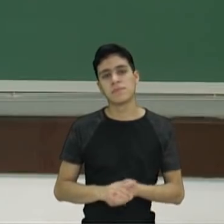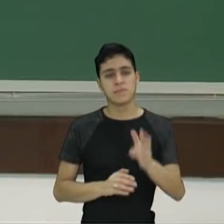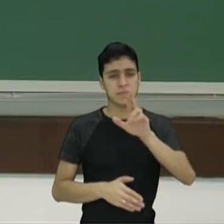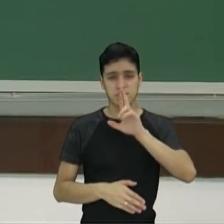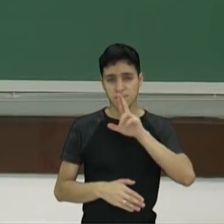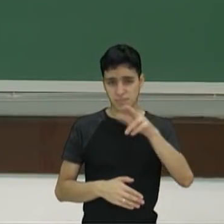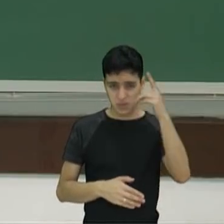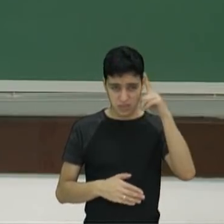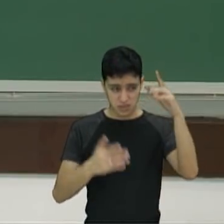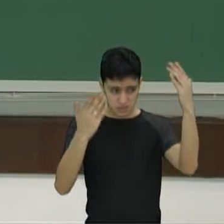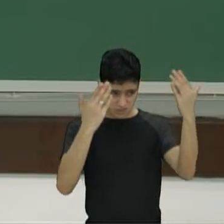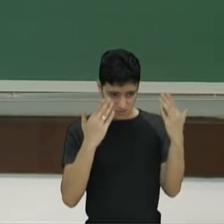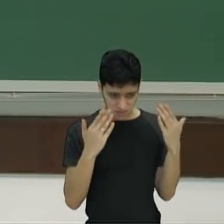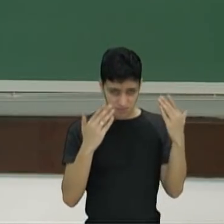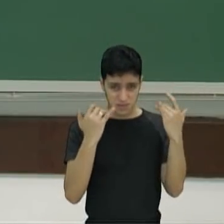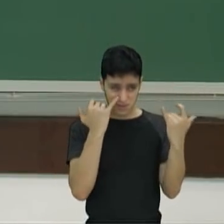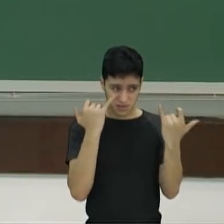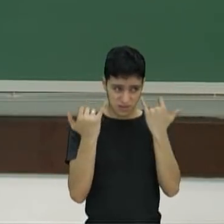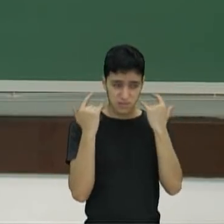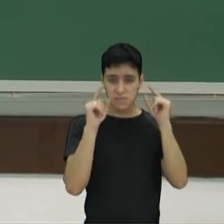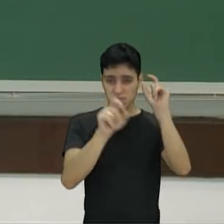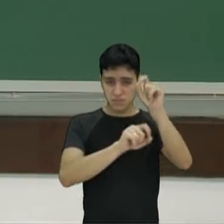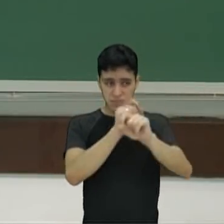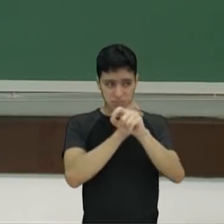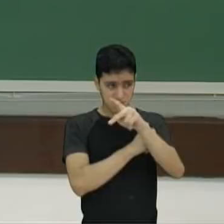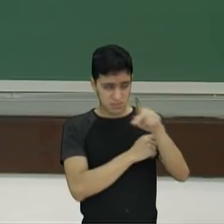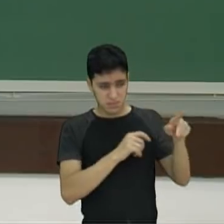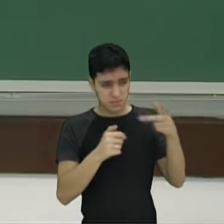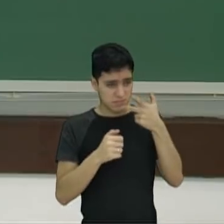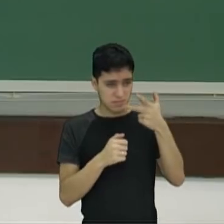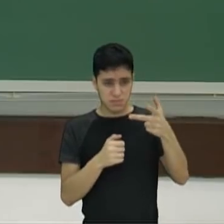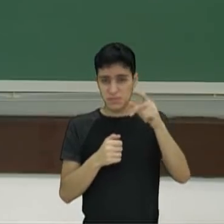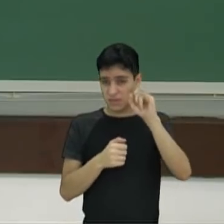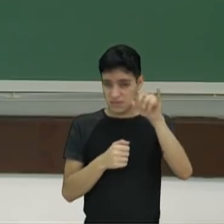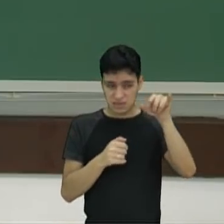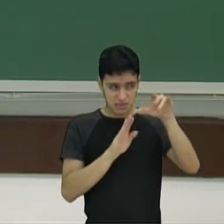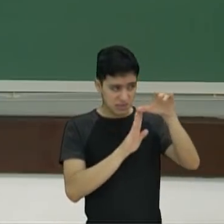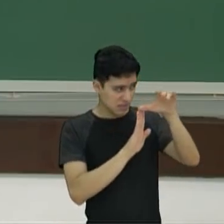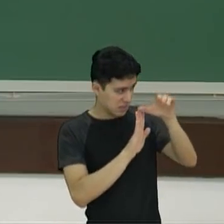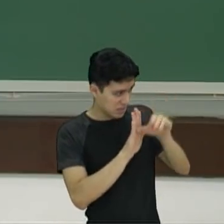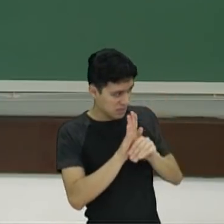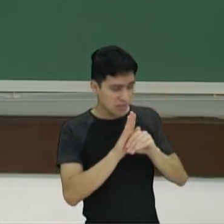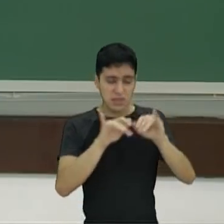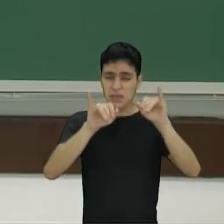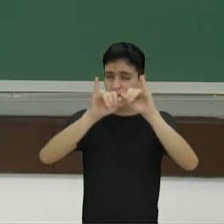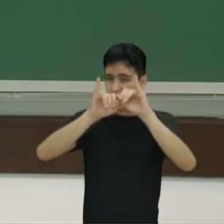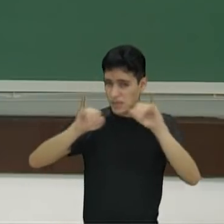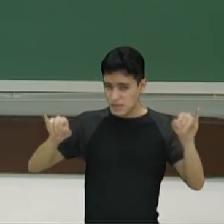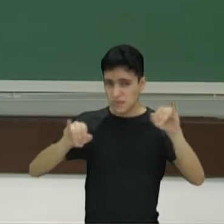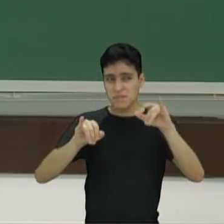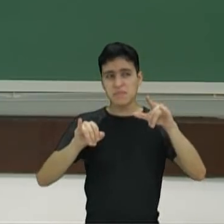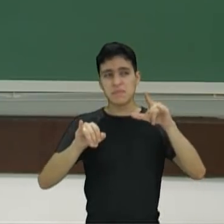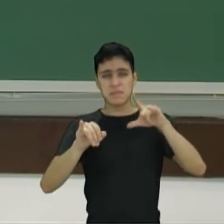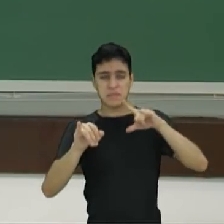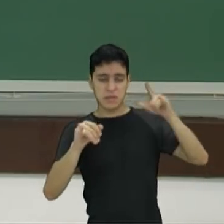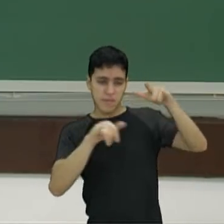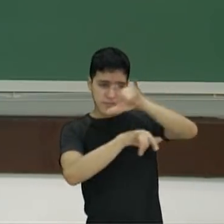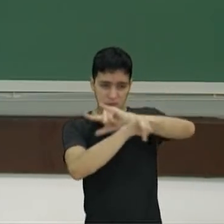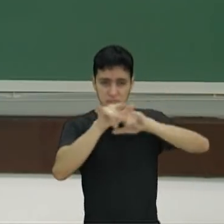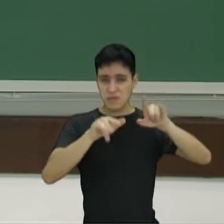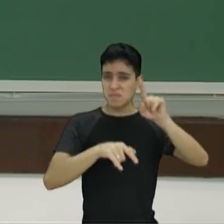Respondeu? Conseguiu analisar pela informação que o professor disse se esse conteúdo da notícia teve manipulação ou